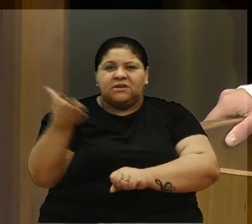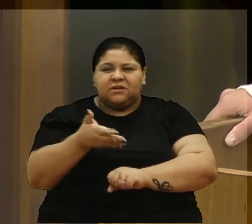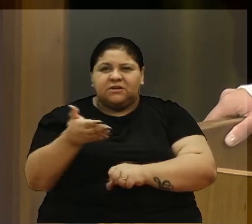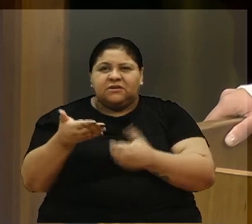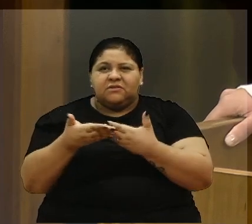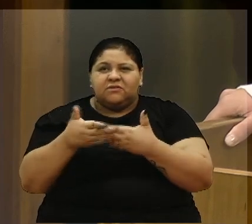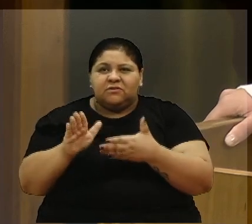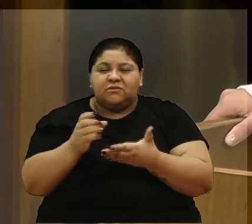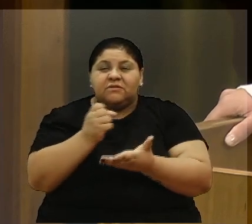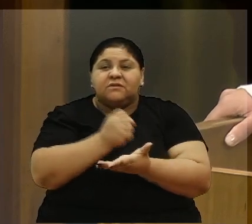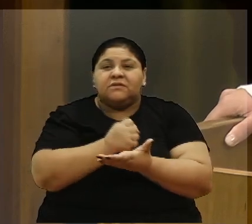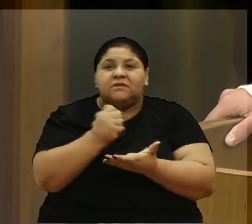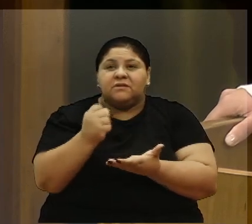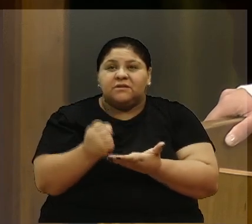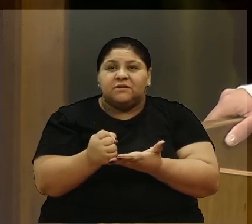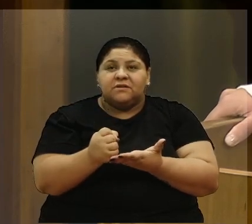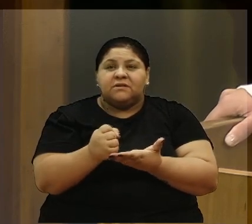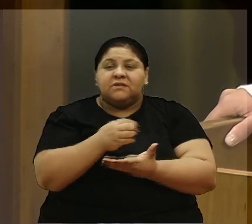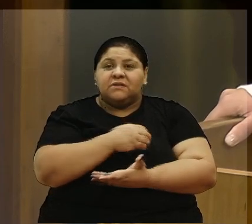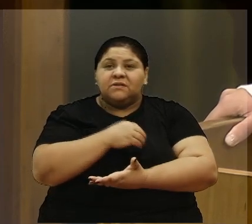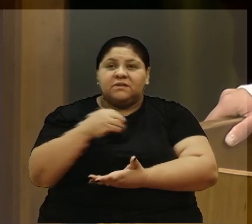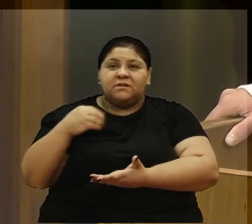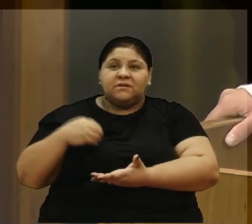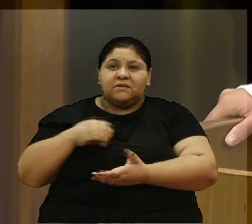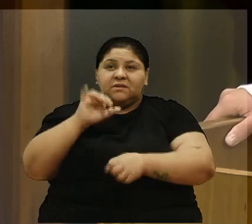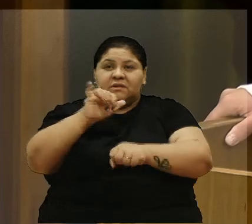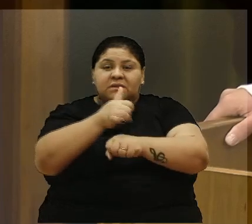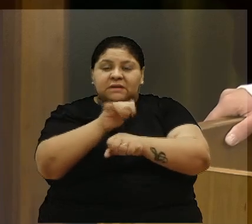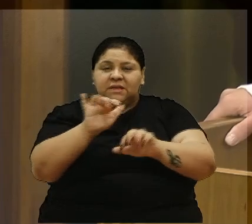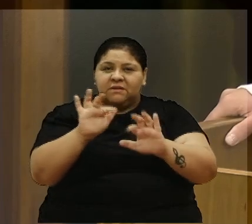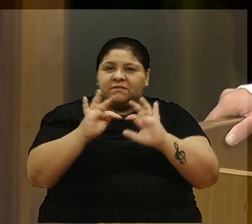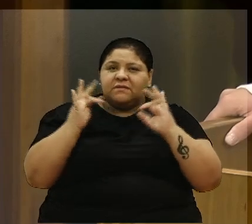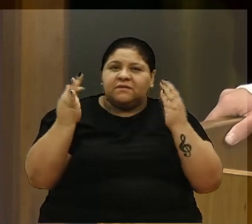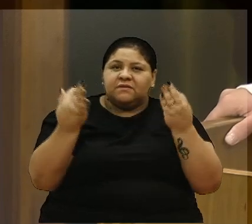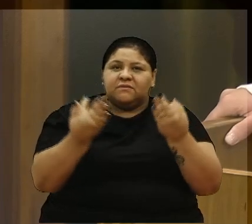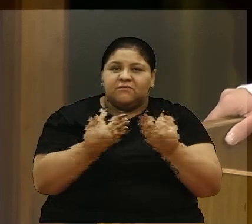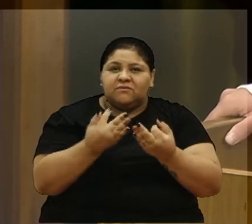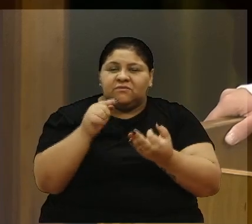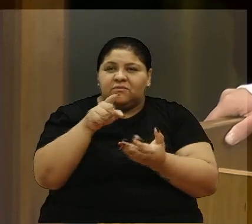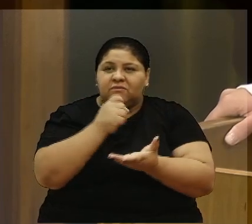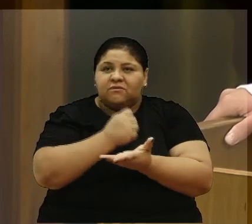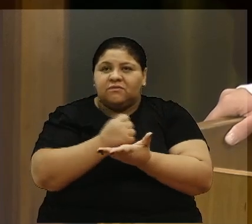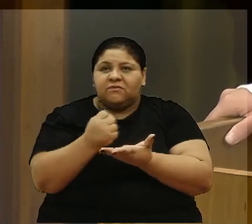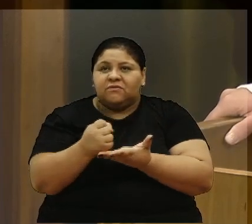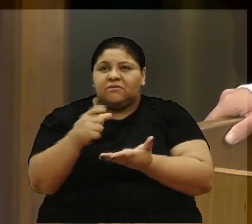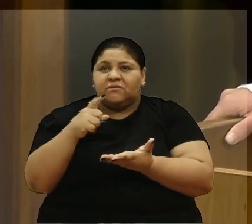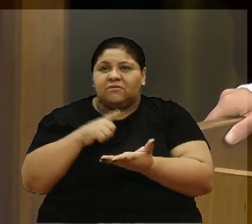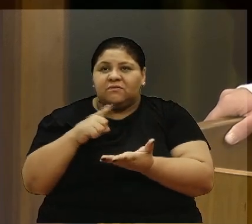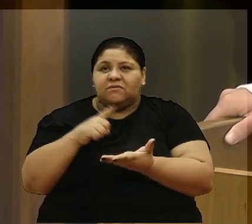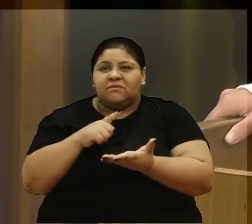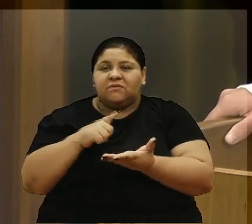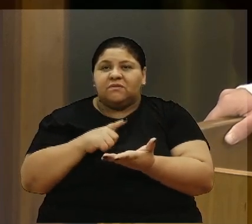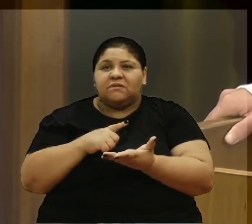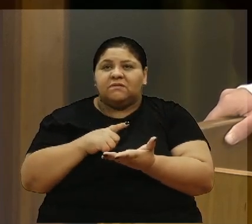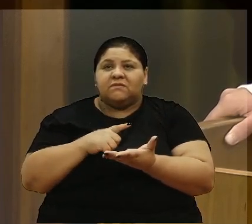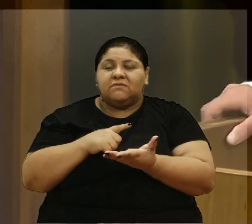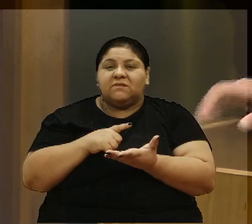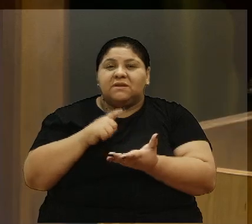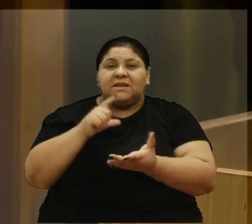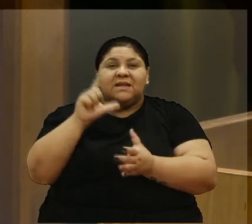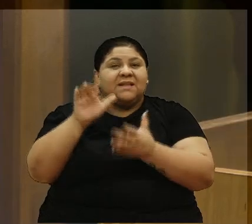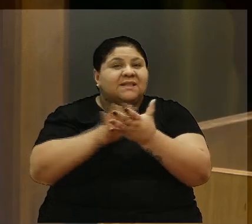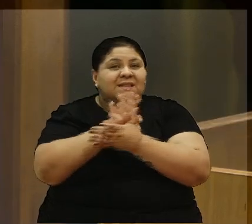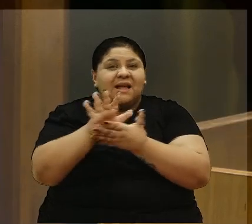abertos concursos para médicos da estratégia da família, e esses concursos têm dado desertos. Só para concluir, senhor